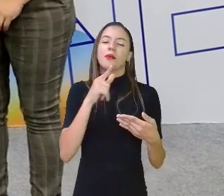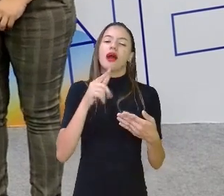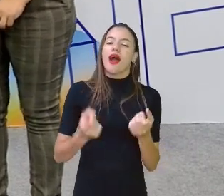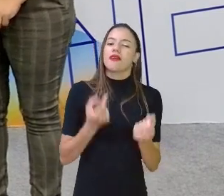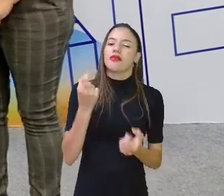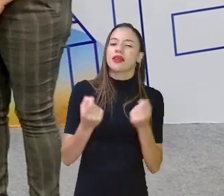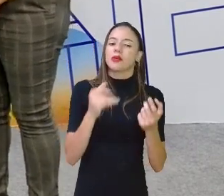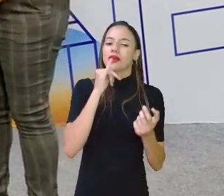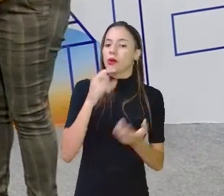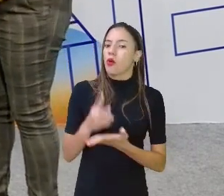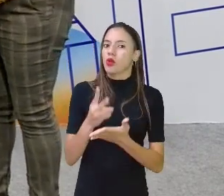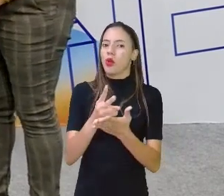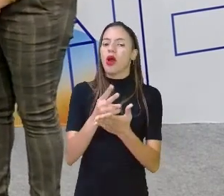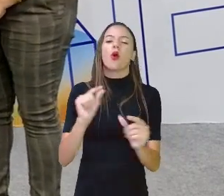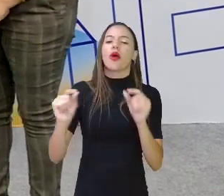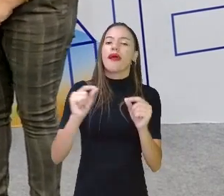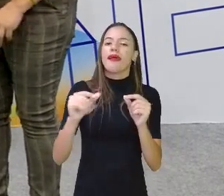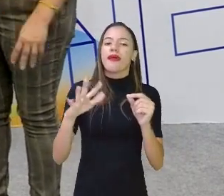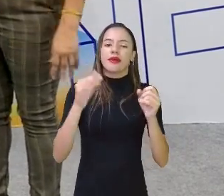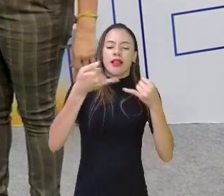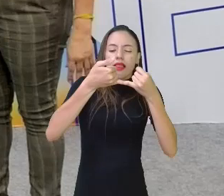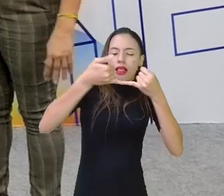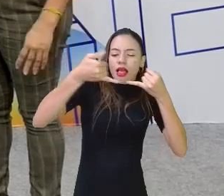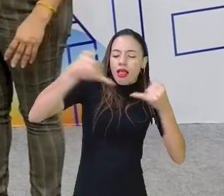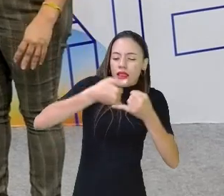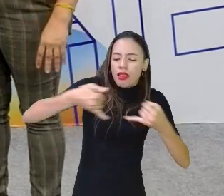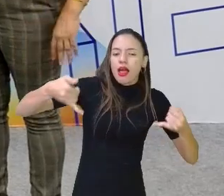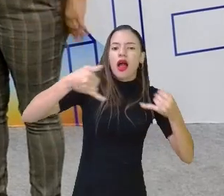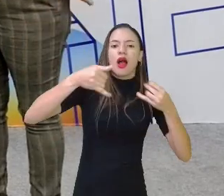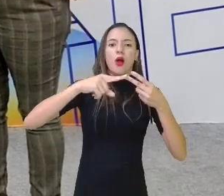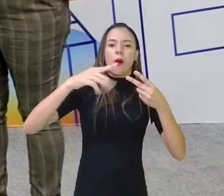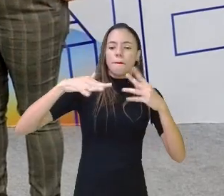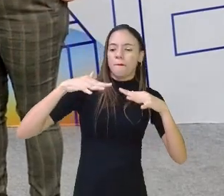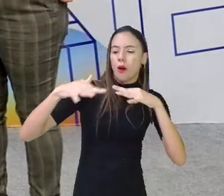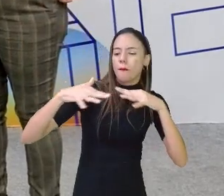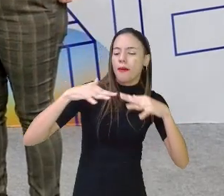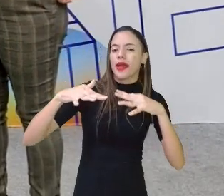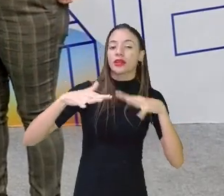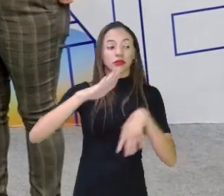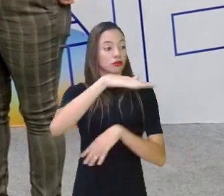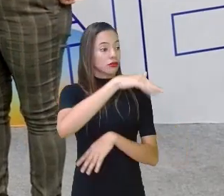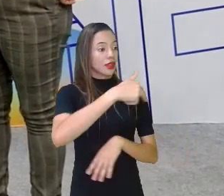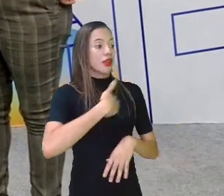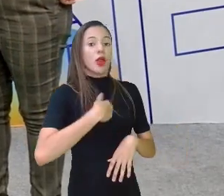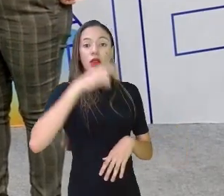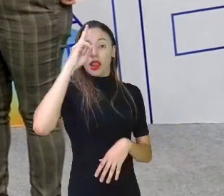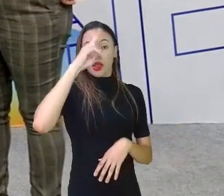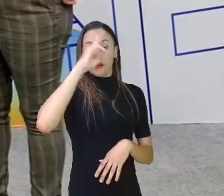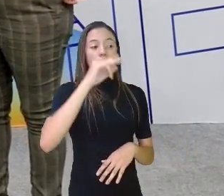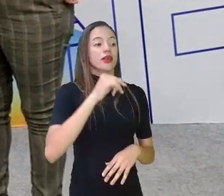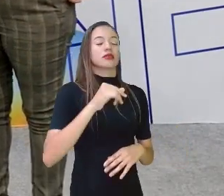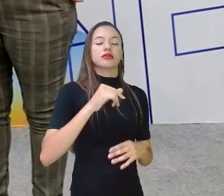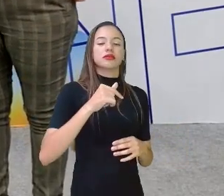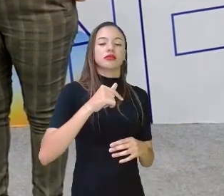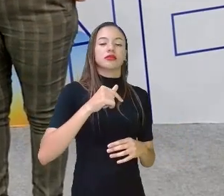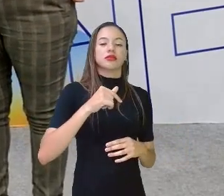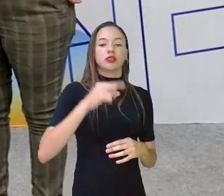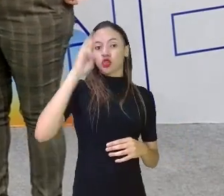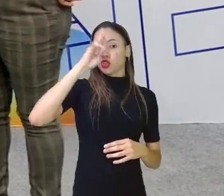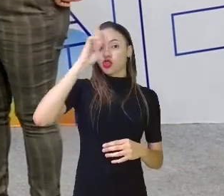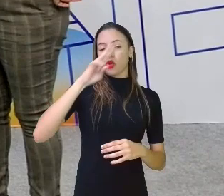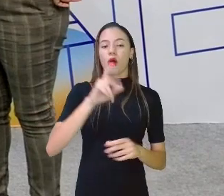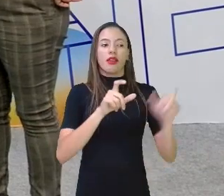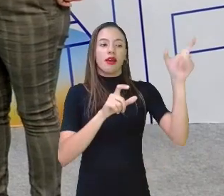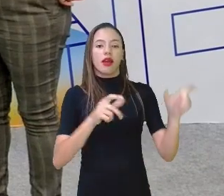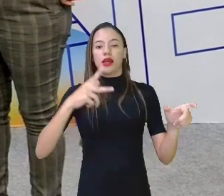os movimentos, as matérias, né? A gente falando aqui, eu me lembrei a história de Picasso, né? Que começou a pintar